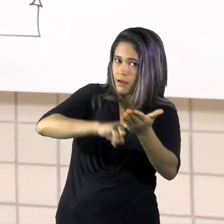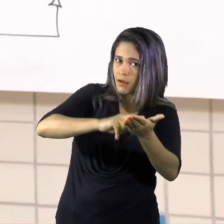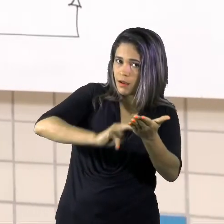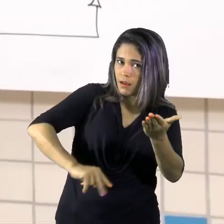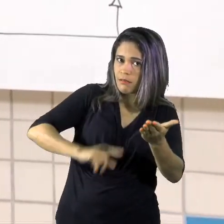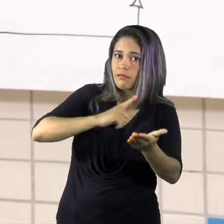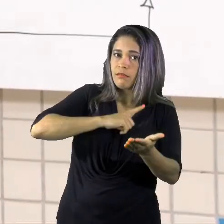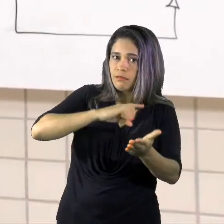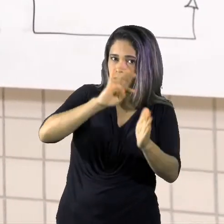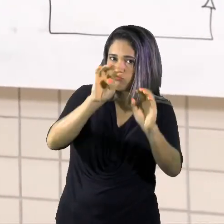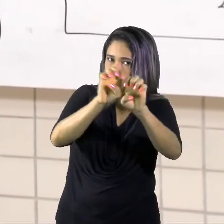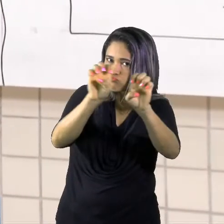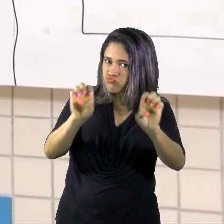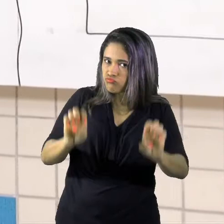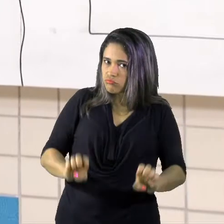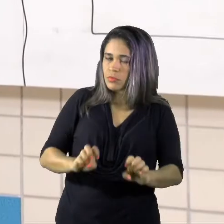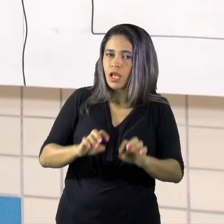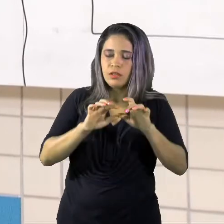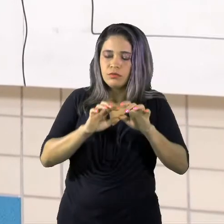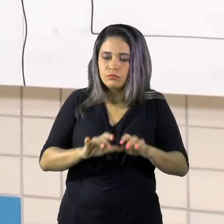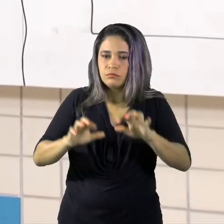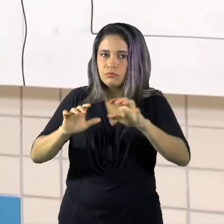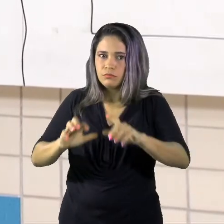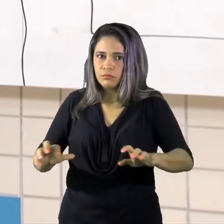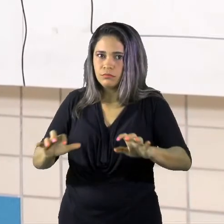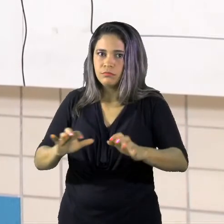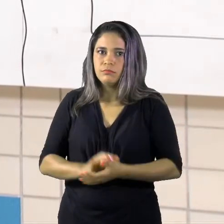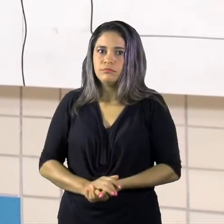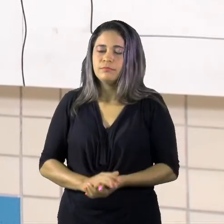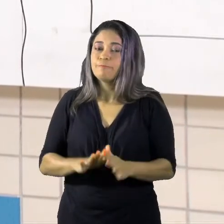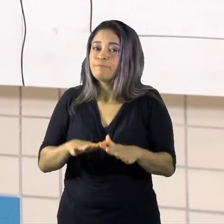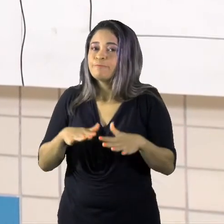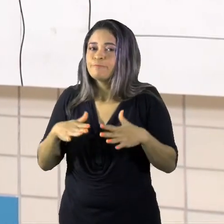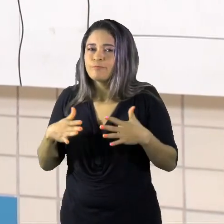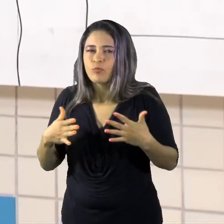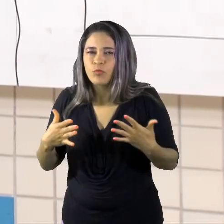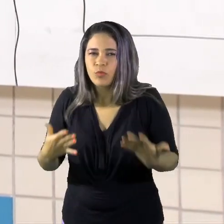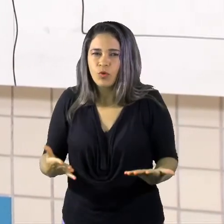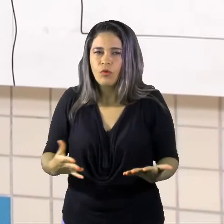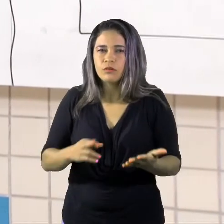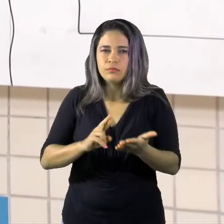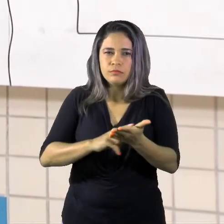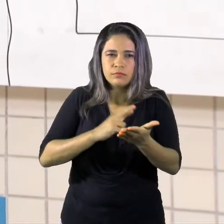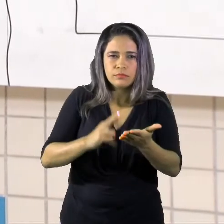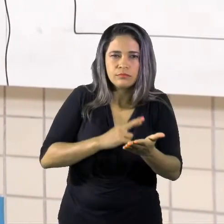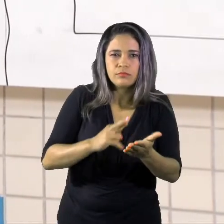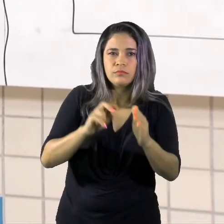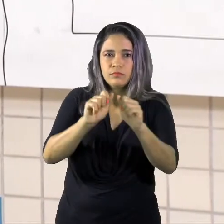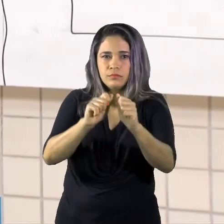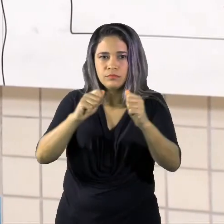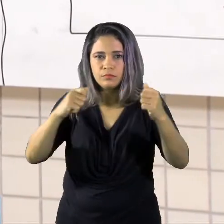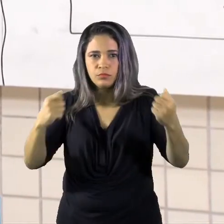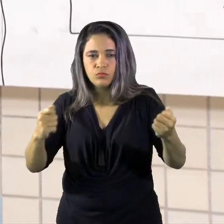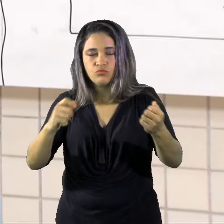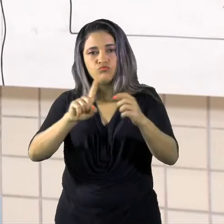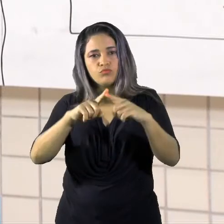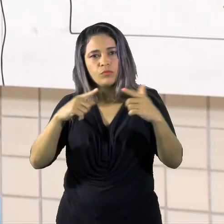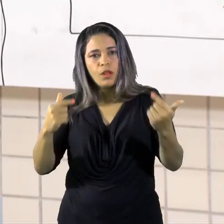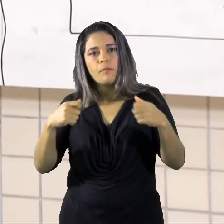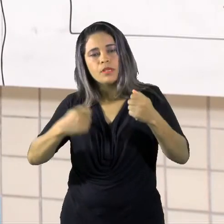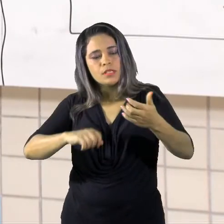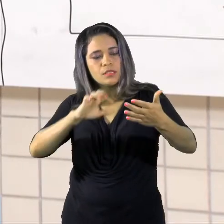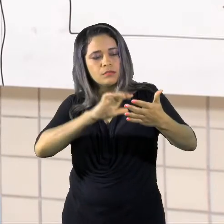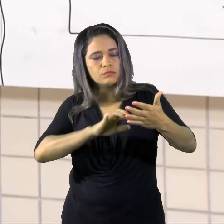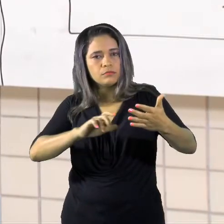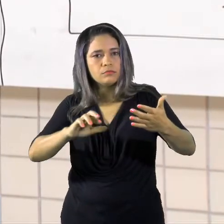leitor, ela é editada. Quando a revista ou o jornal recebe essa carta, ele precisa editar, ele